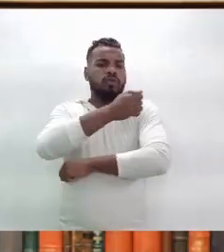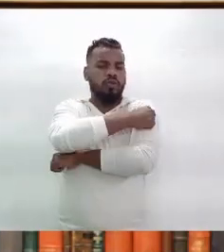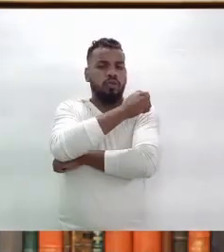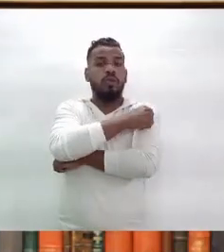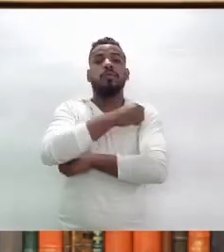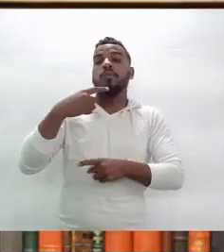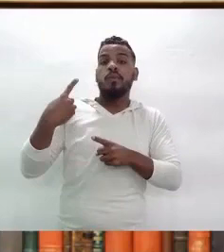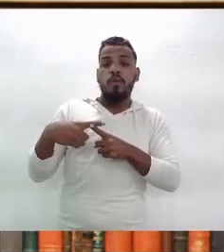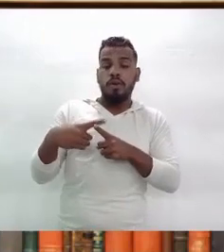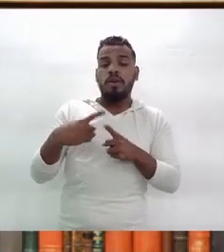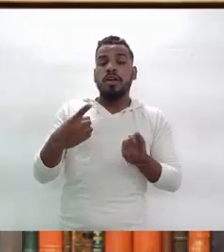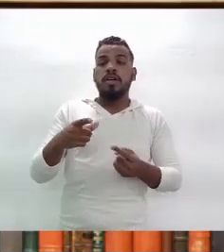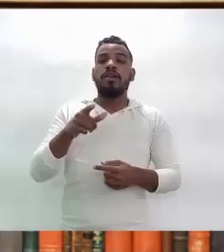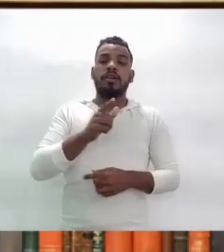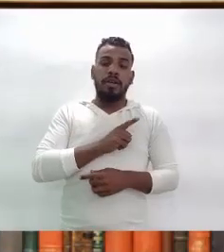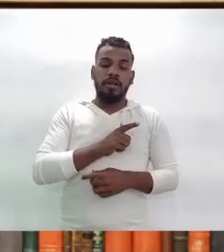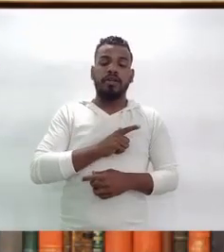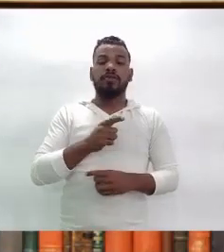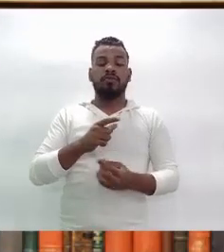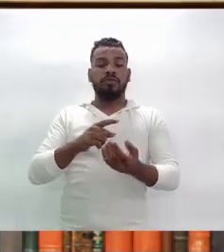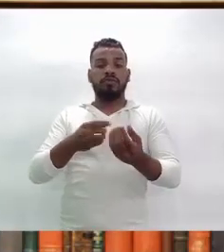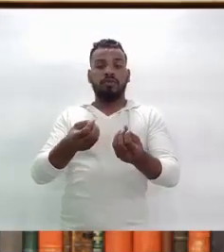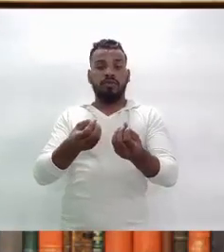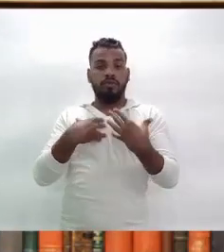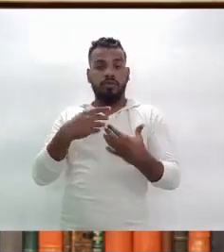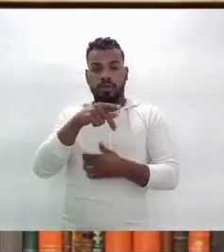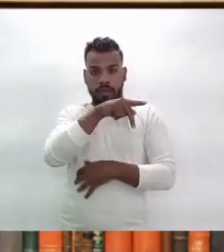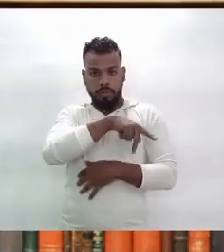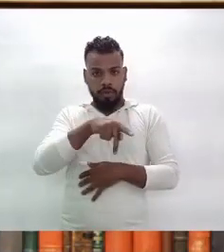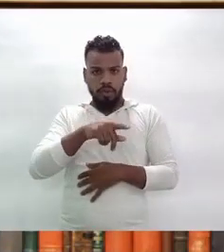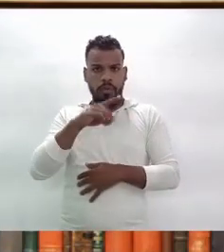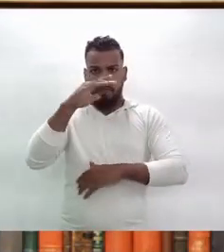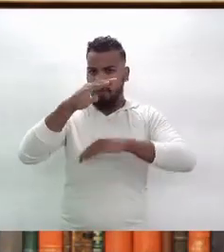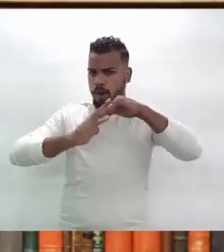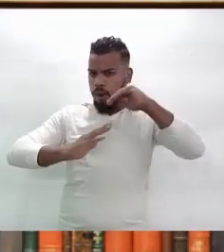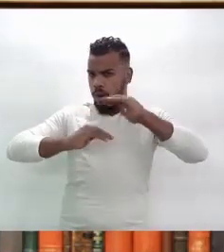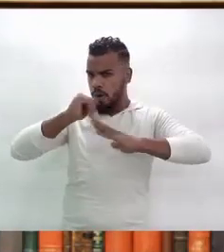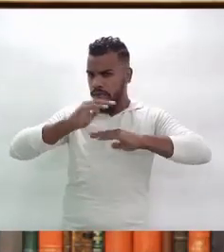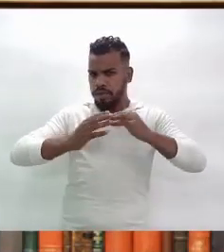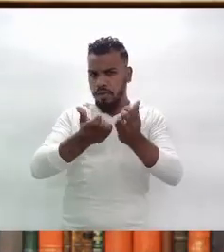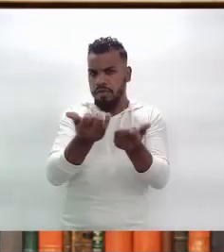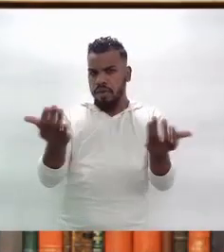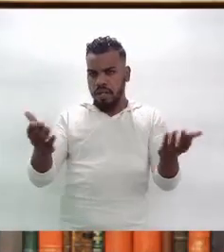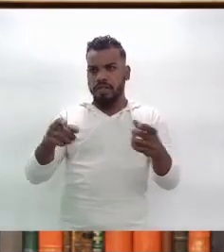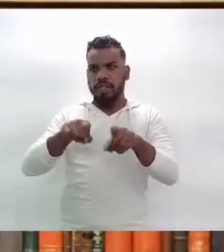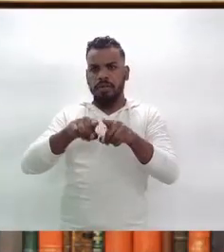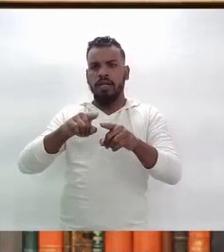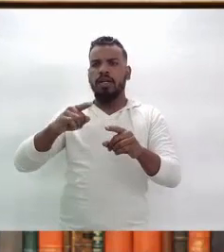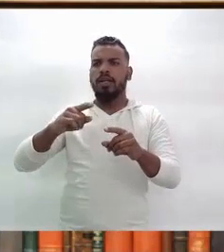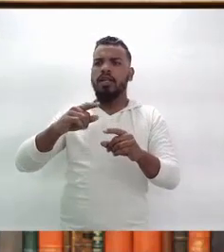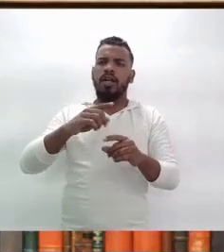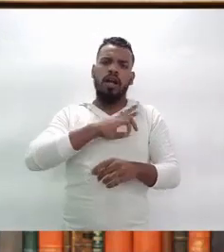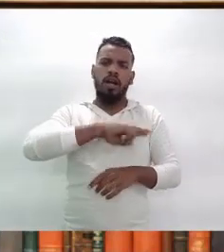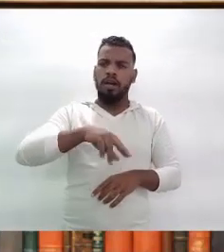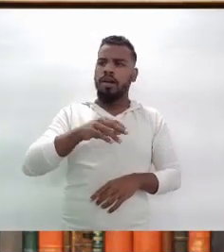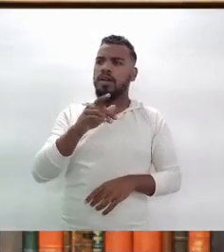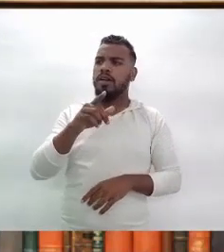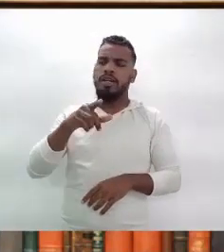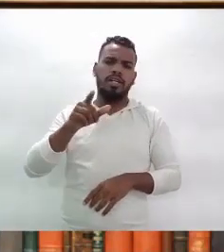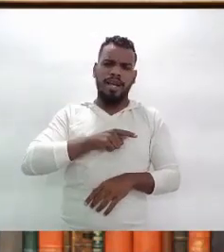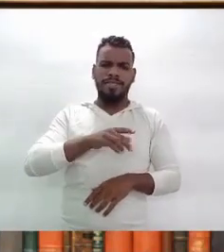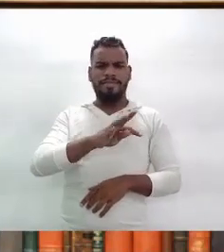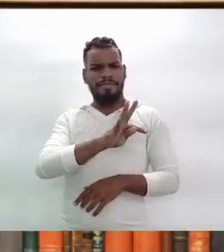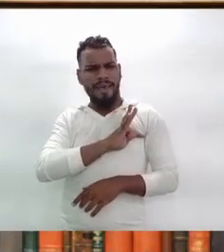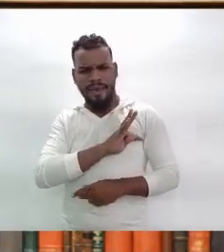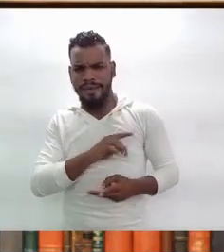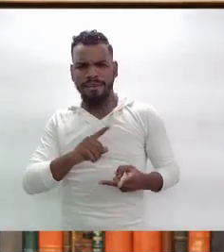justamente porque está citando justamente que pessoas de várias profissões, de vários credos... Temos contadores, temos técnicos,